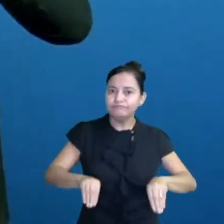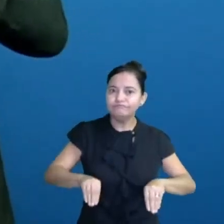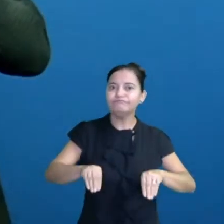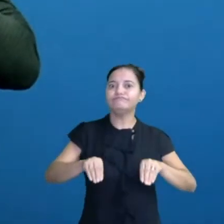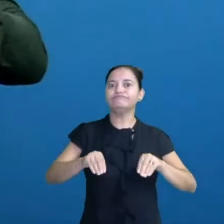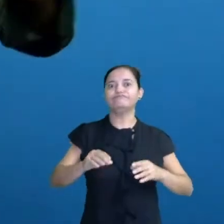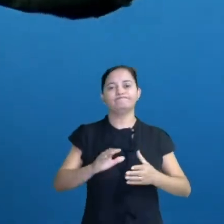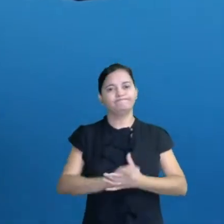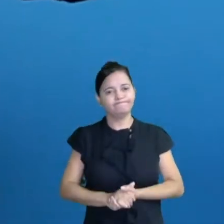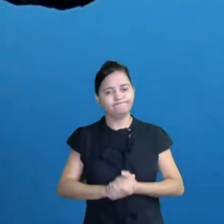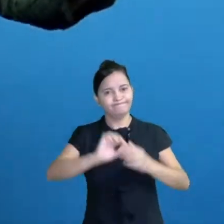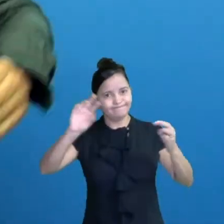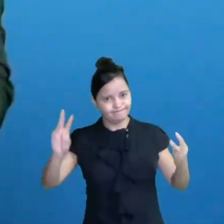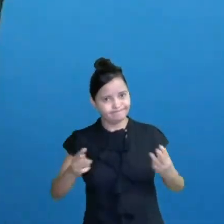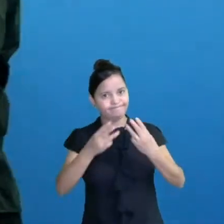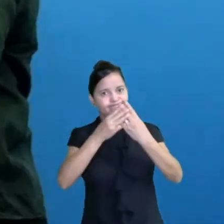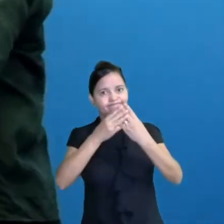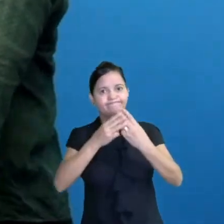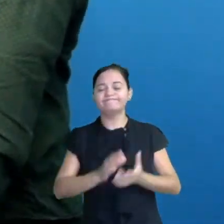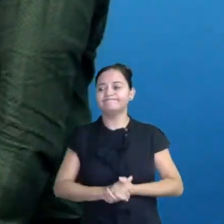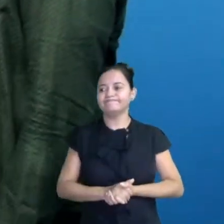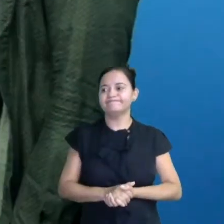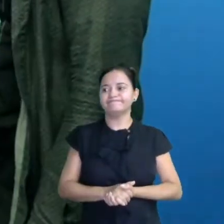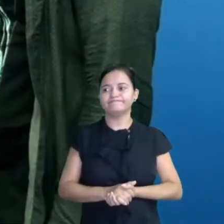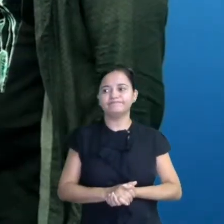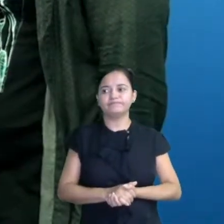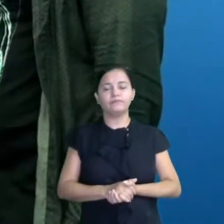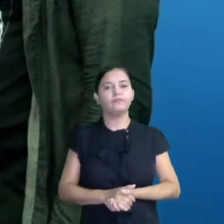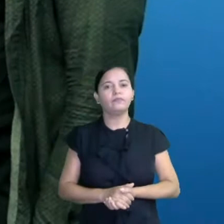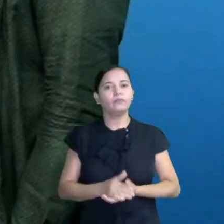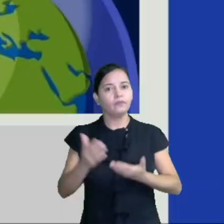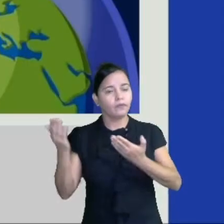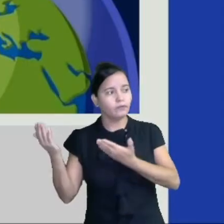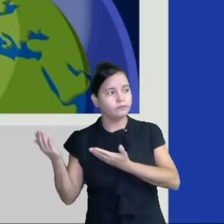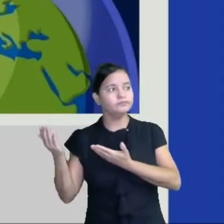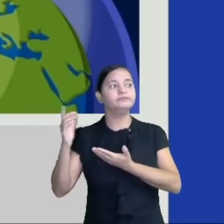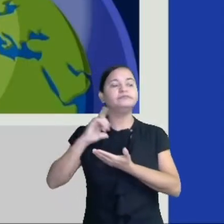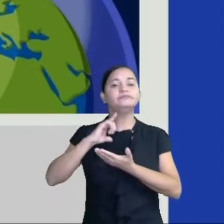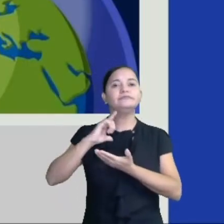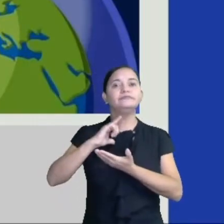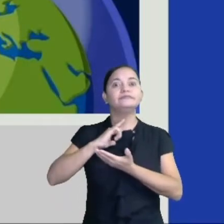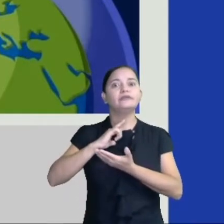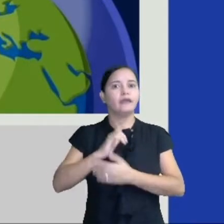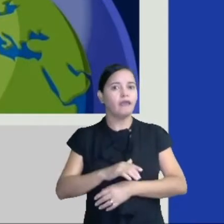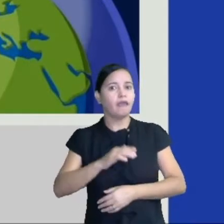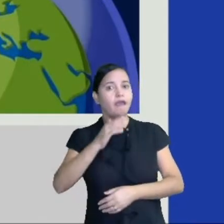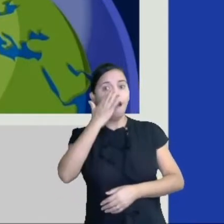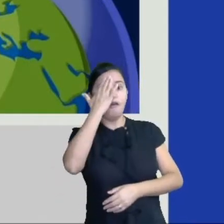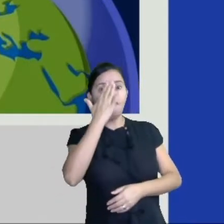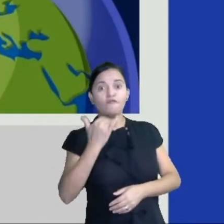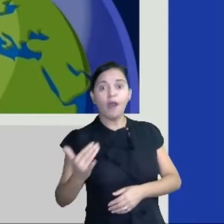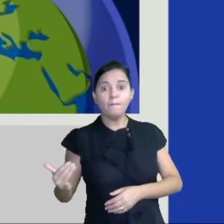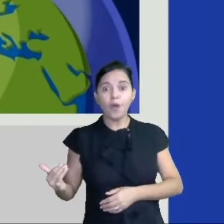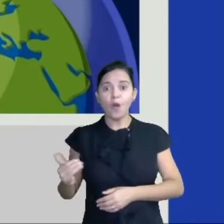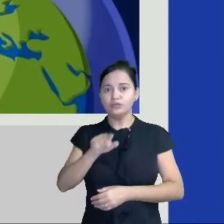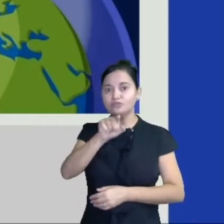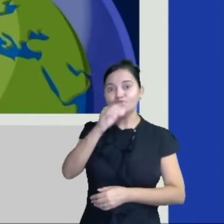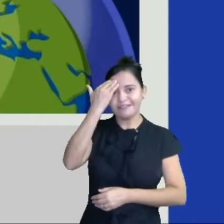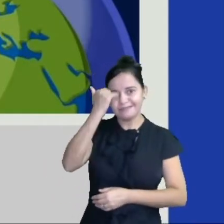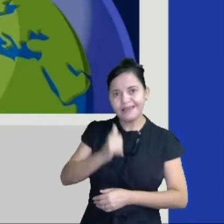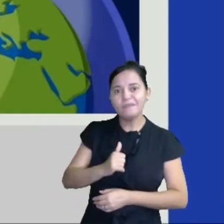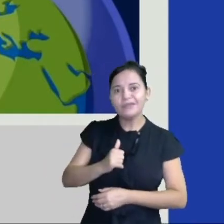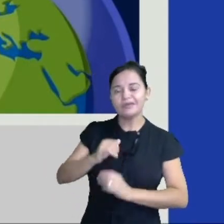slide, porque a gente não pode perder tempo. E aí, não poder deixar de falar disso aqui, gente. O famoso camada de ozônio. A camada de ozônio tem uma